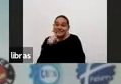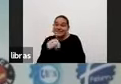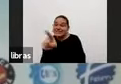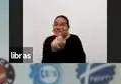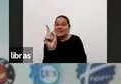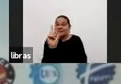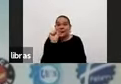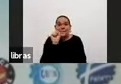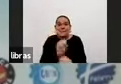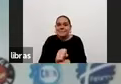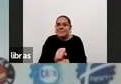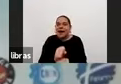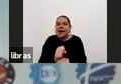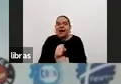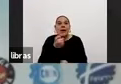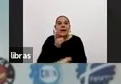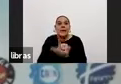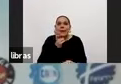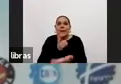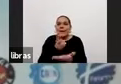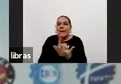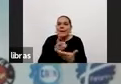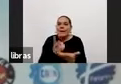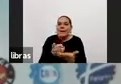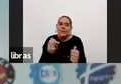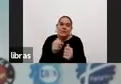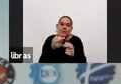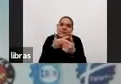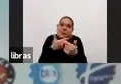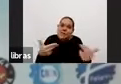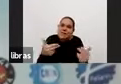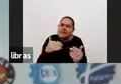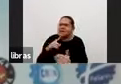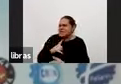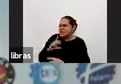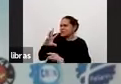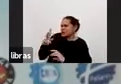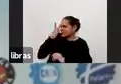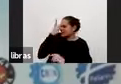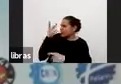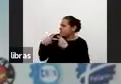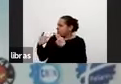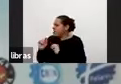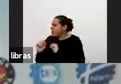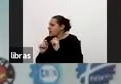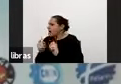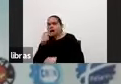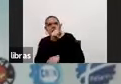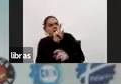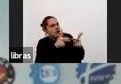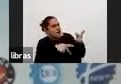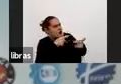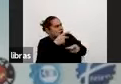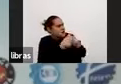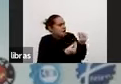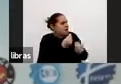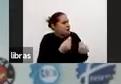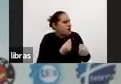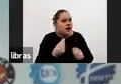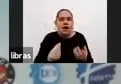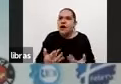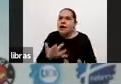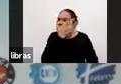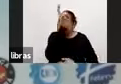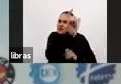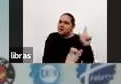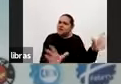fazer notícias, e notícias que saem para fora, e todo mundo comentando, nossa, do que é feita essa gente é muito